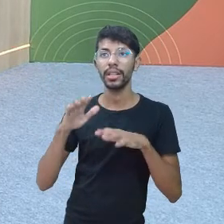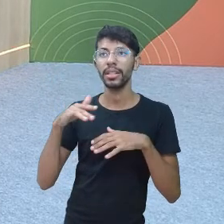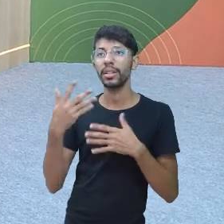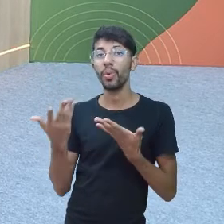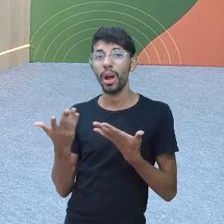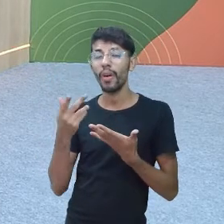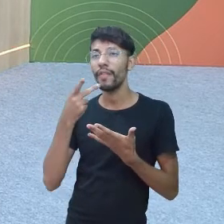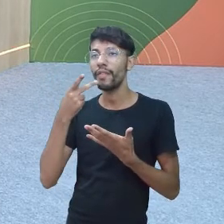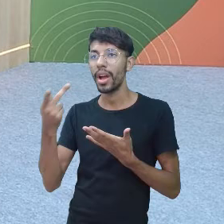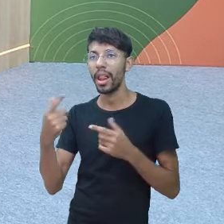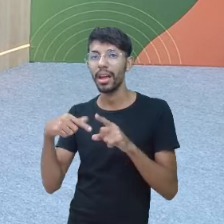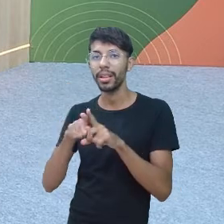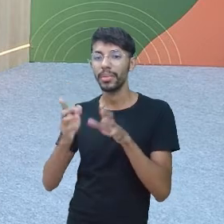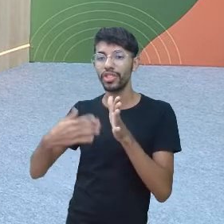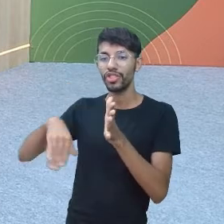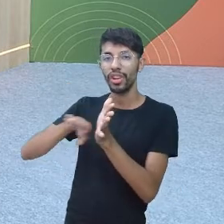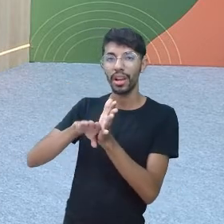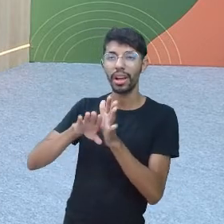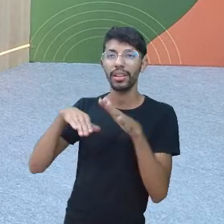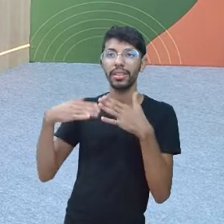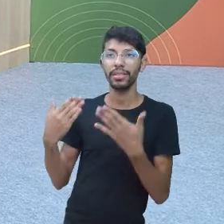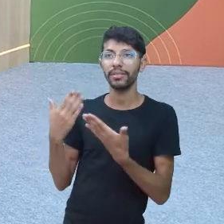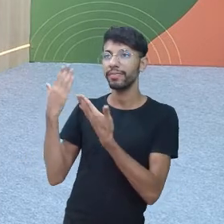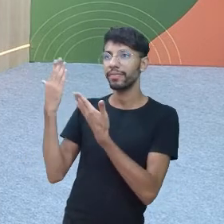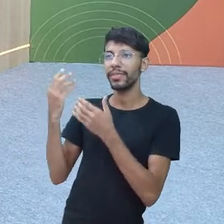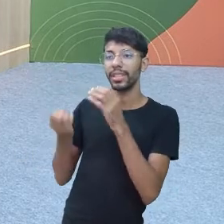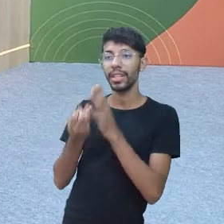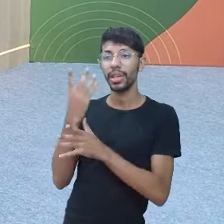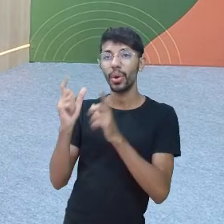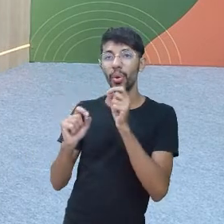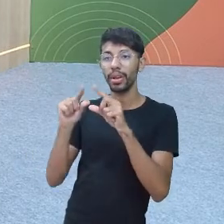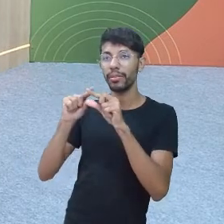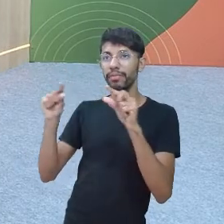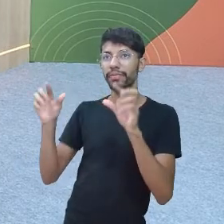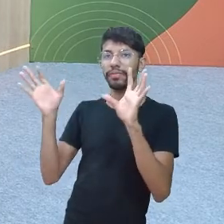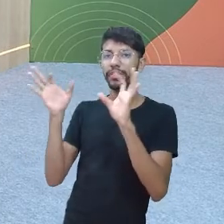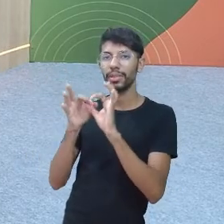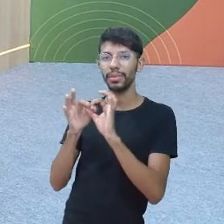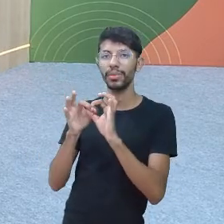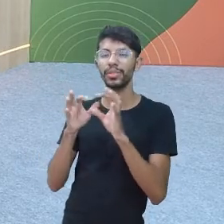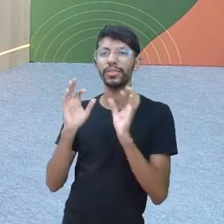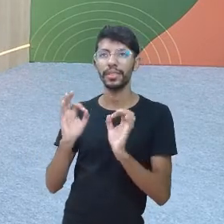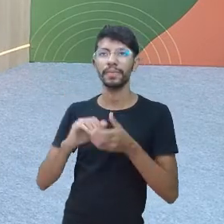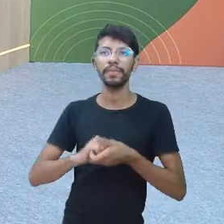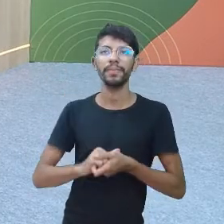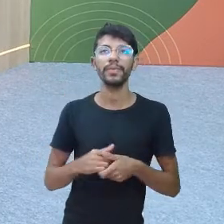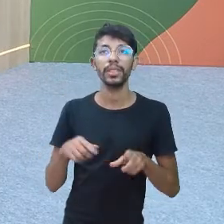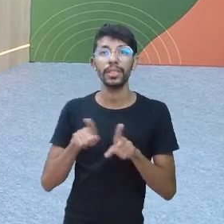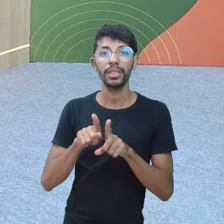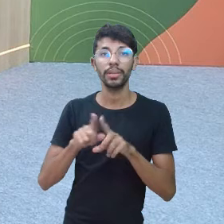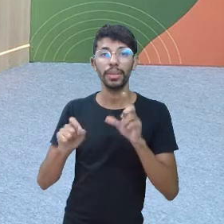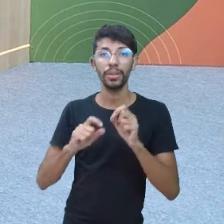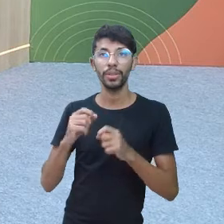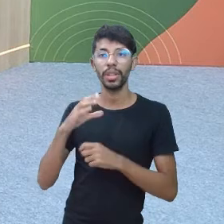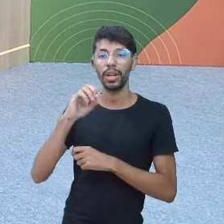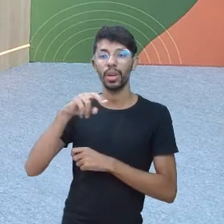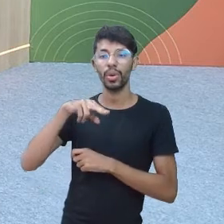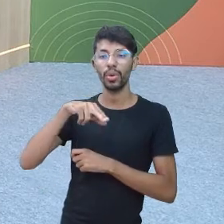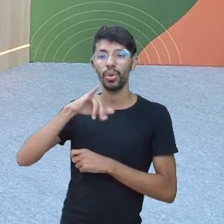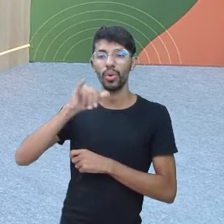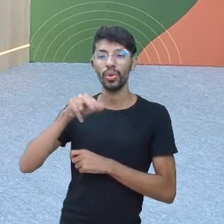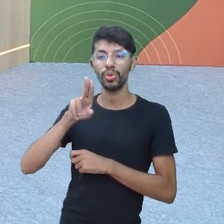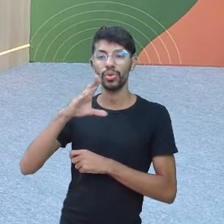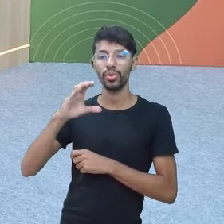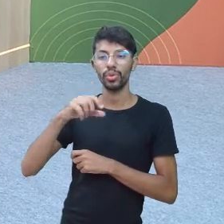essa oração, ela constitui um período composto, tá certo? E as conjunções? As conjunções, a gente também já